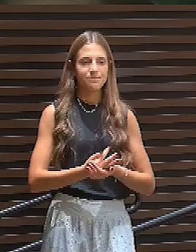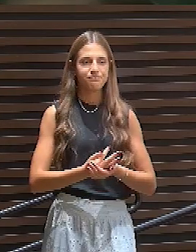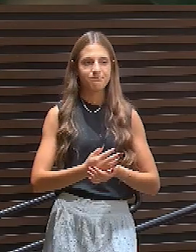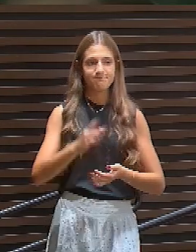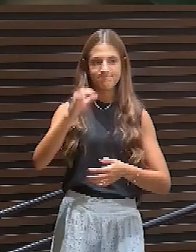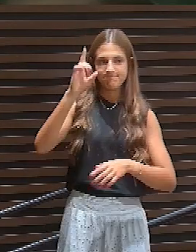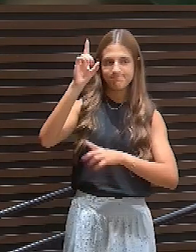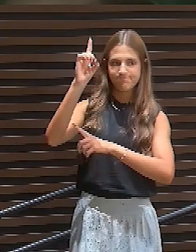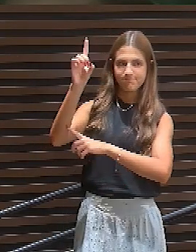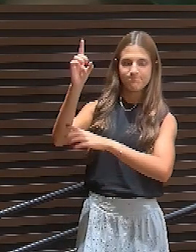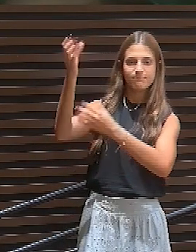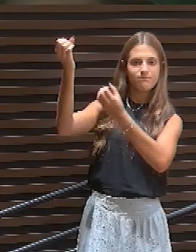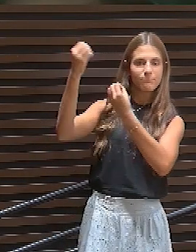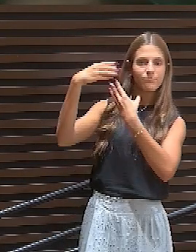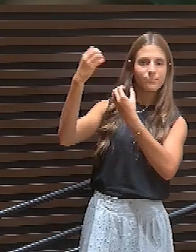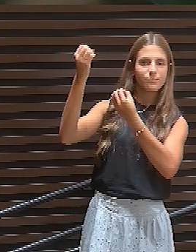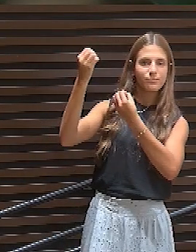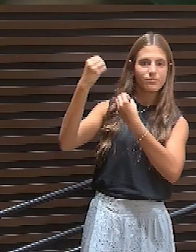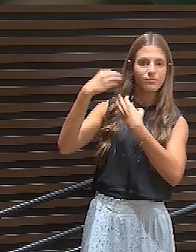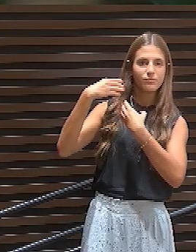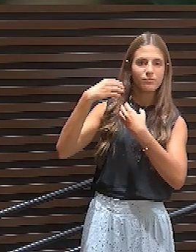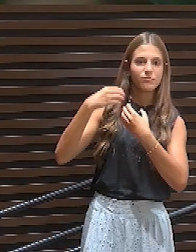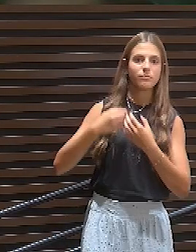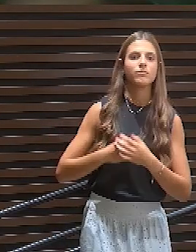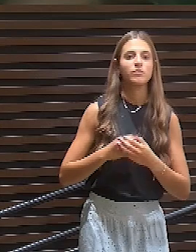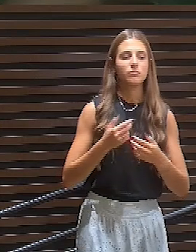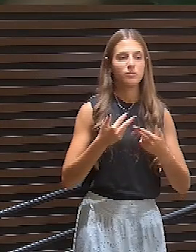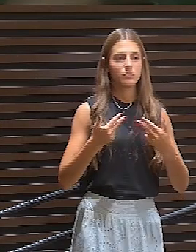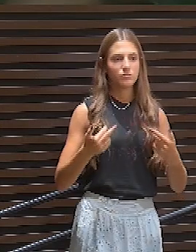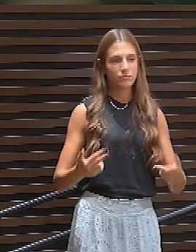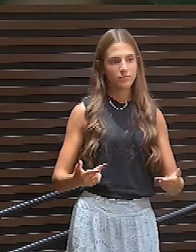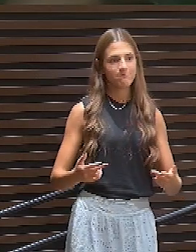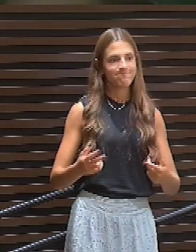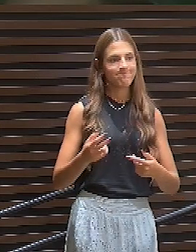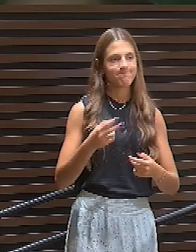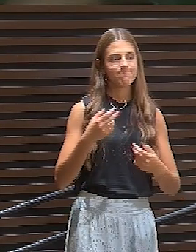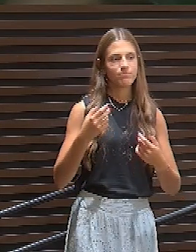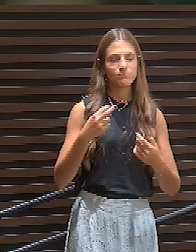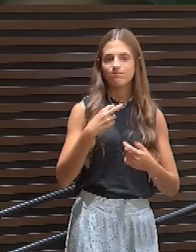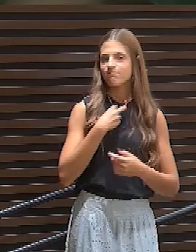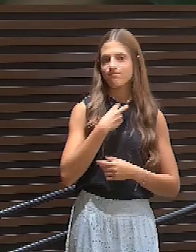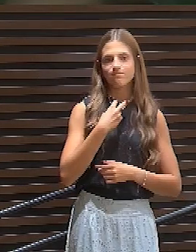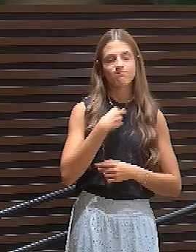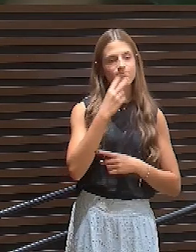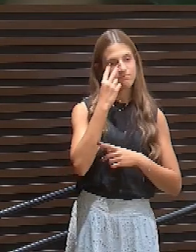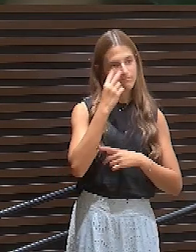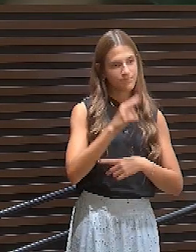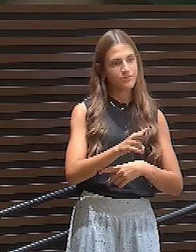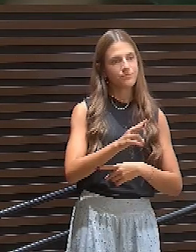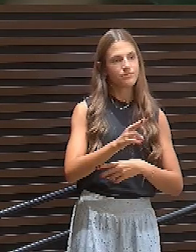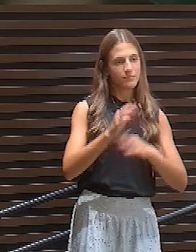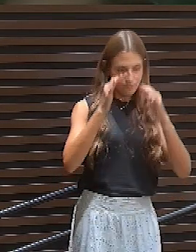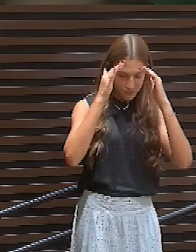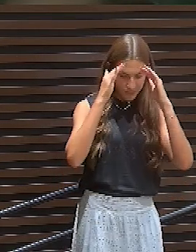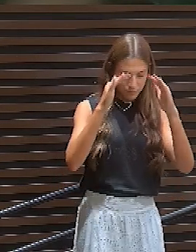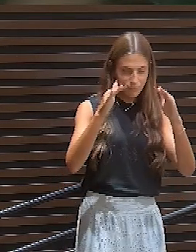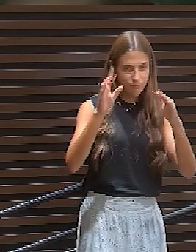instruído acerca dos acontecimentos que ainda não se viam, sendo temente a Deus,